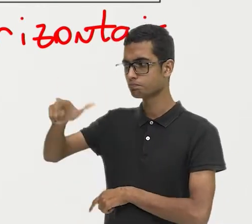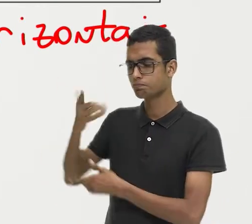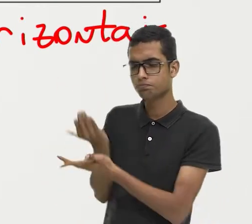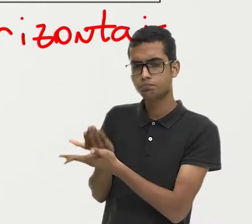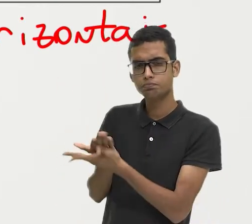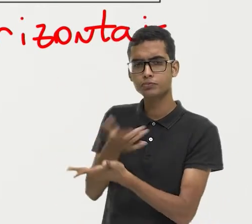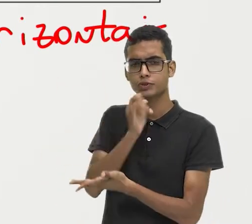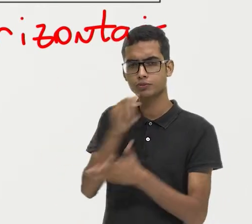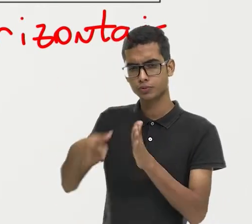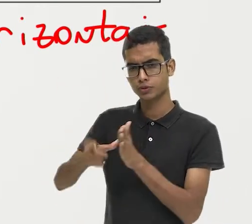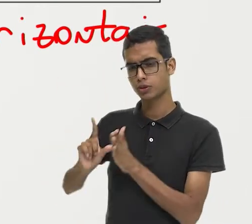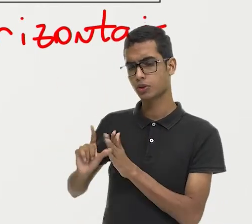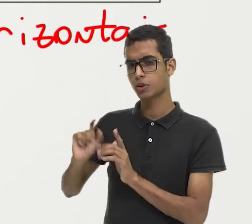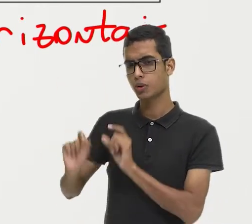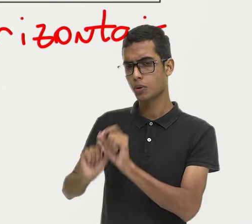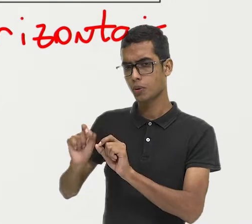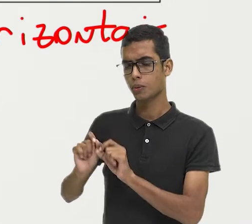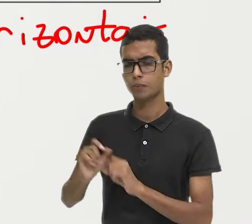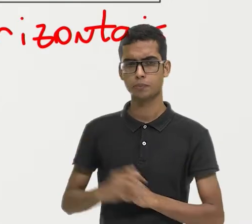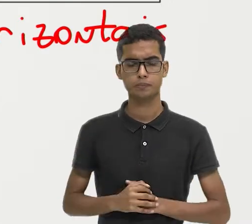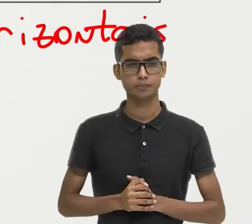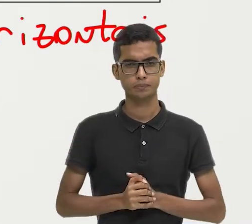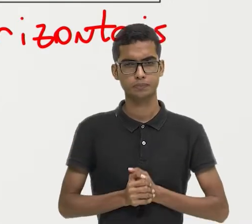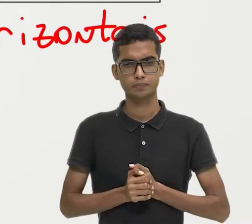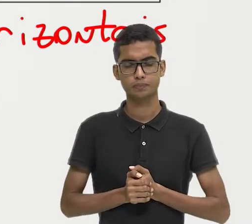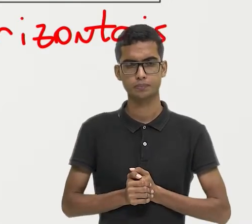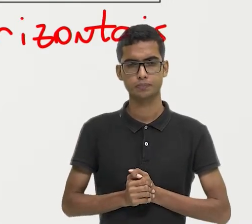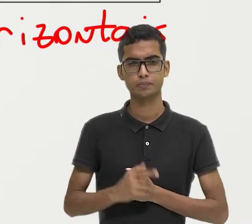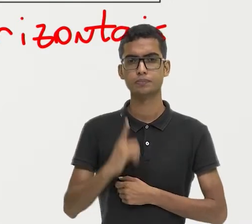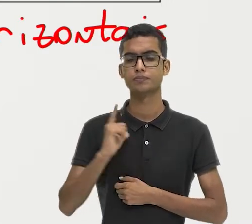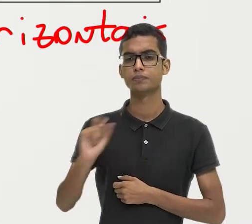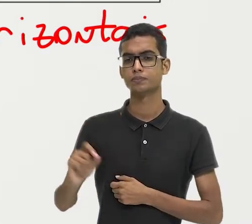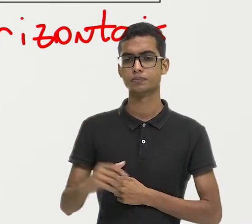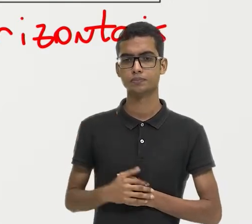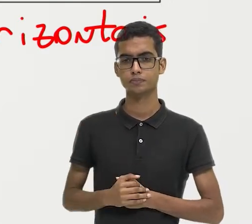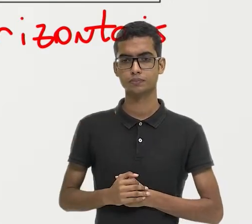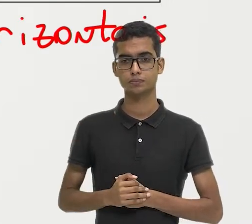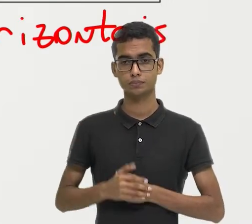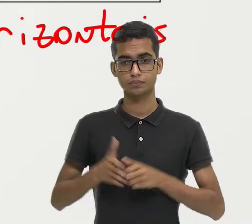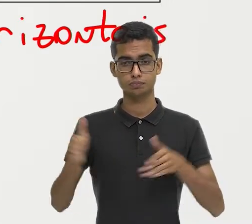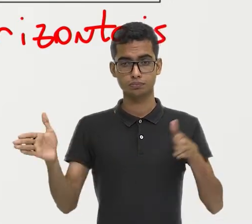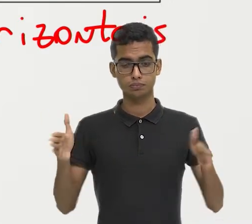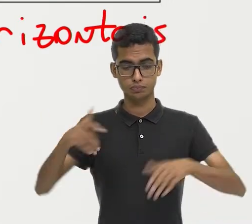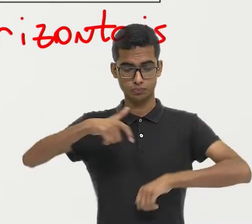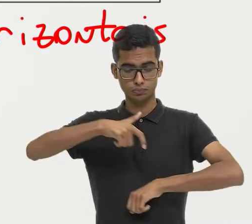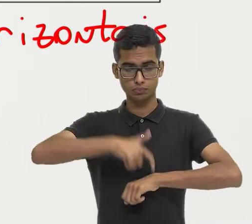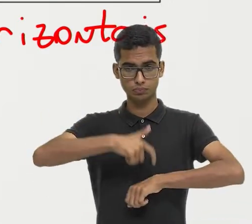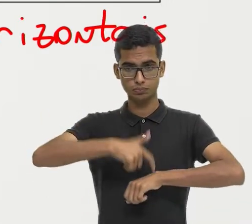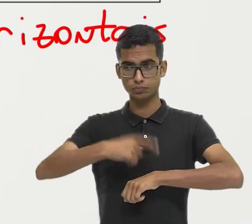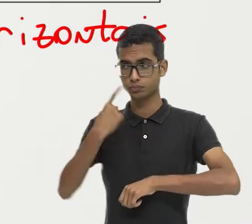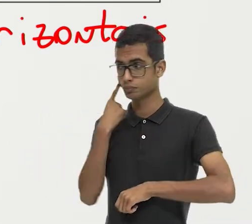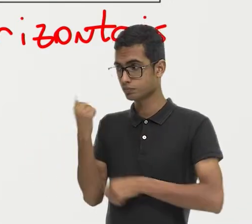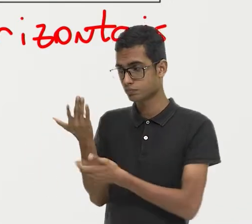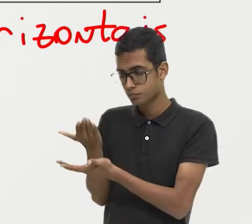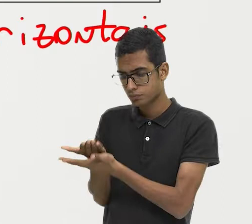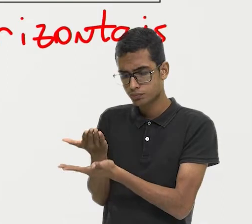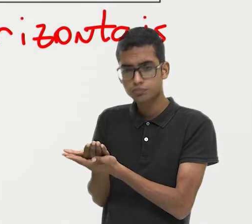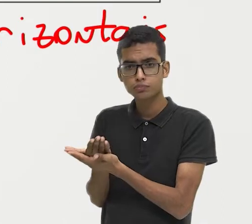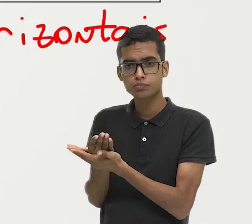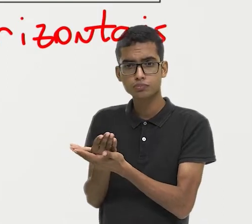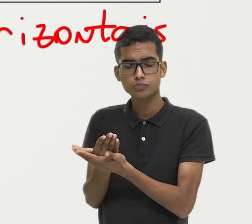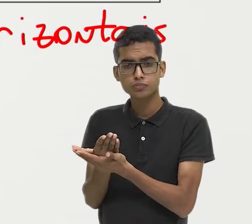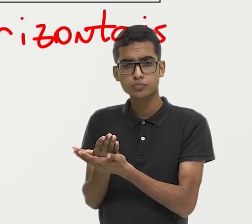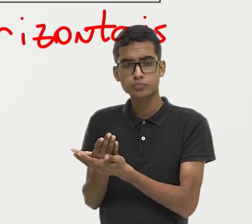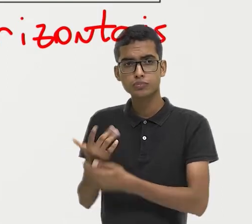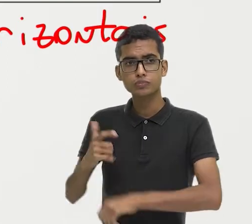nós vimos no exemplo anterior, no tipo anterior de gráfico, quer dizer, nós temos aqui o período de tempo que estamos